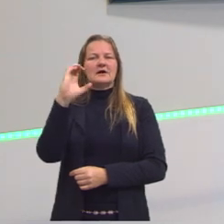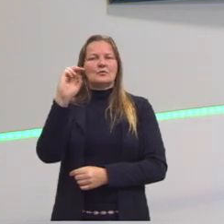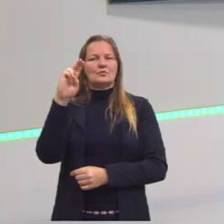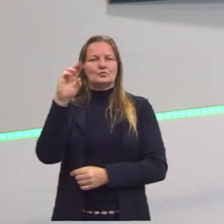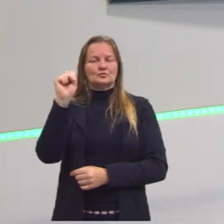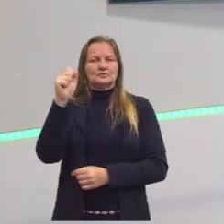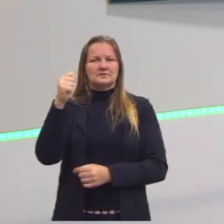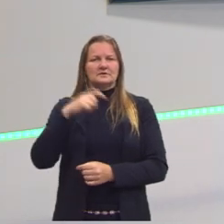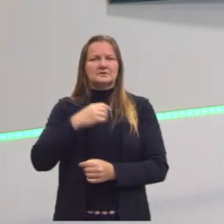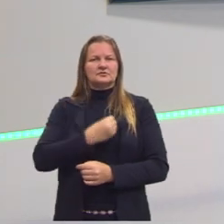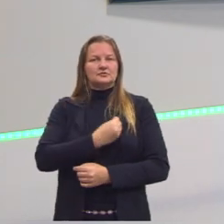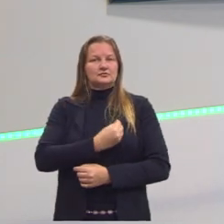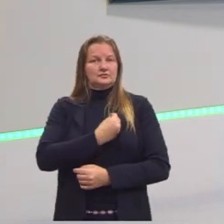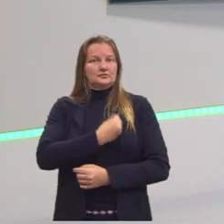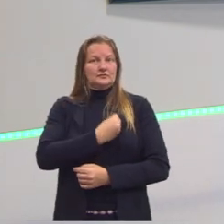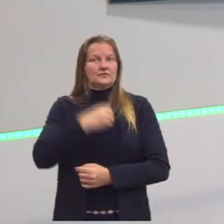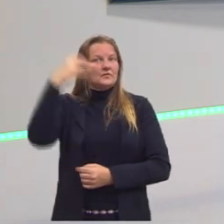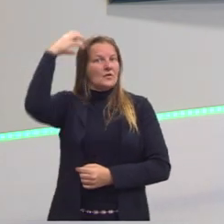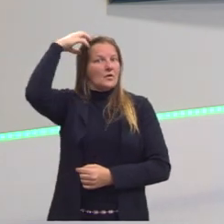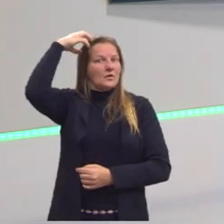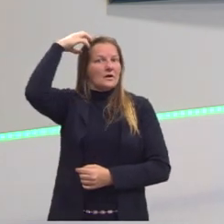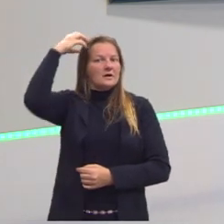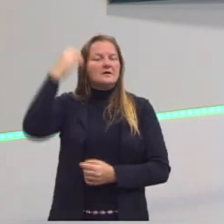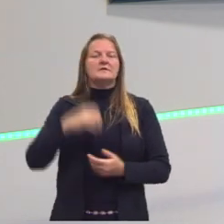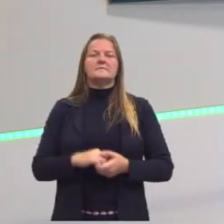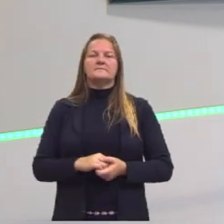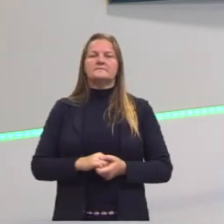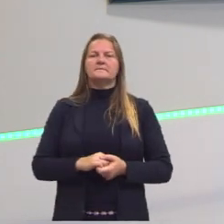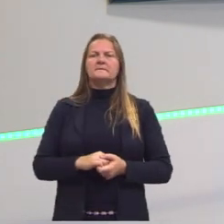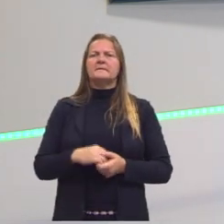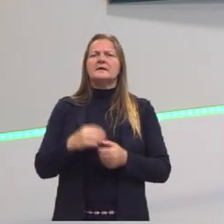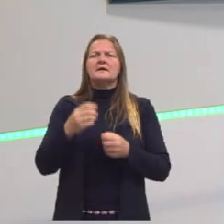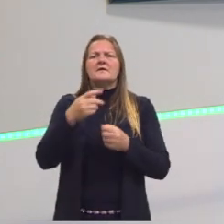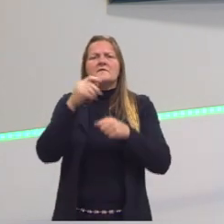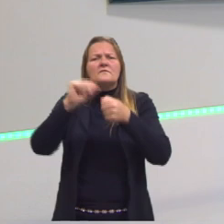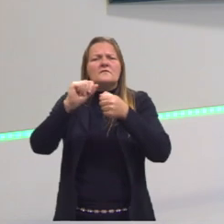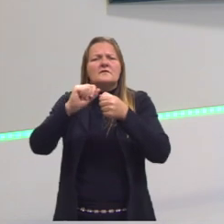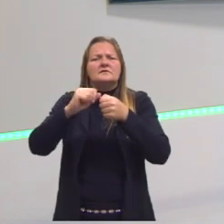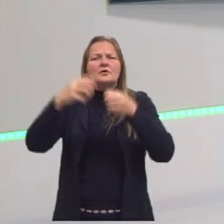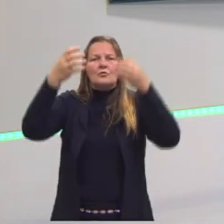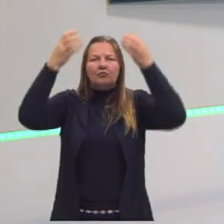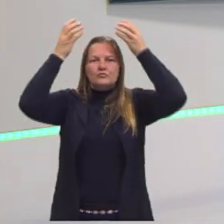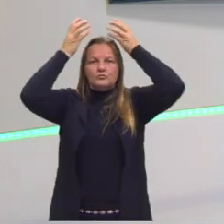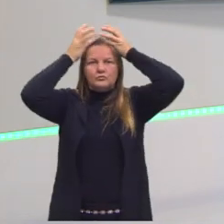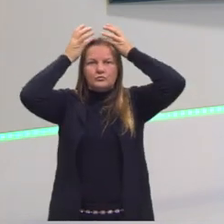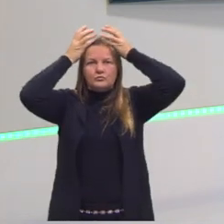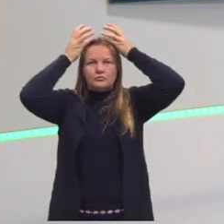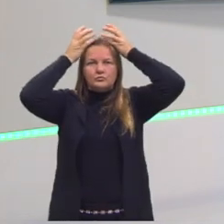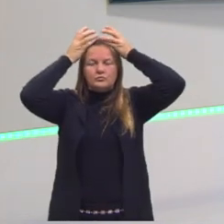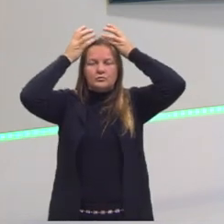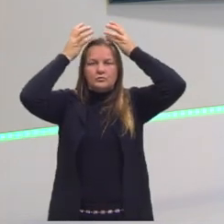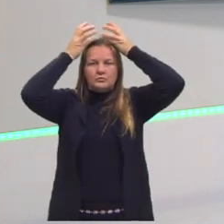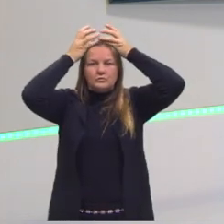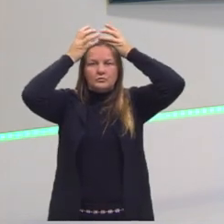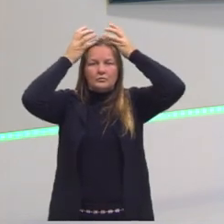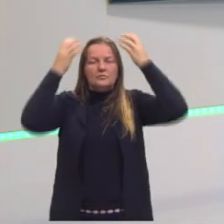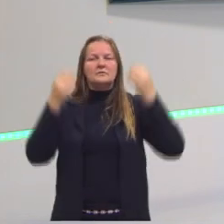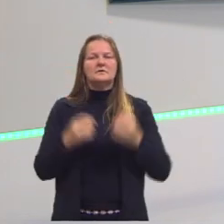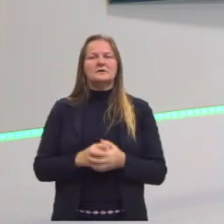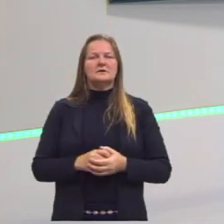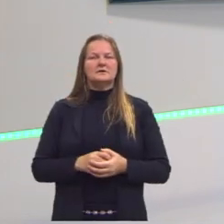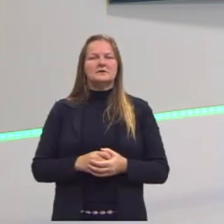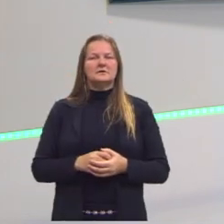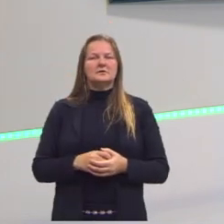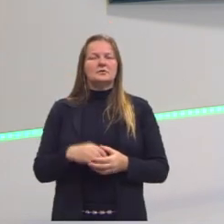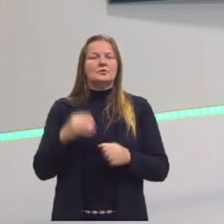mede morava né tinha o Rei hierão aí o rei ele mandou fazer uma coroa para ele e eu havia